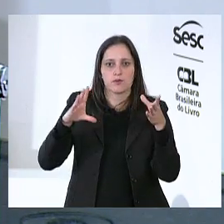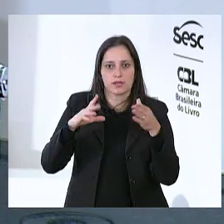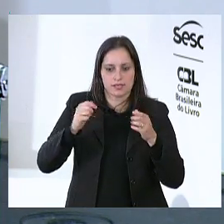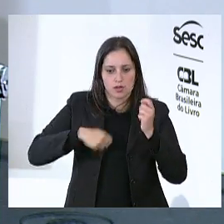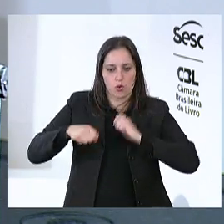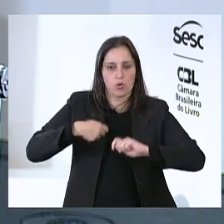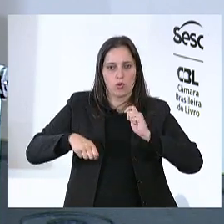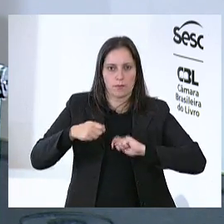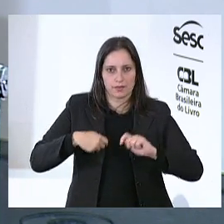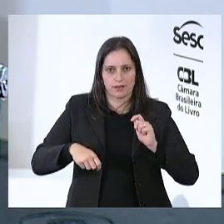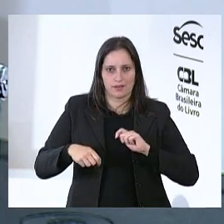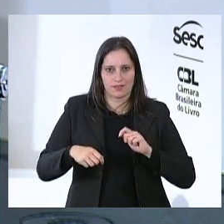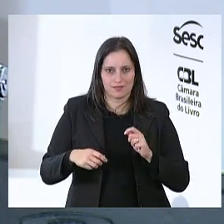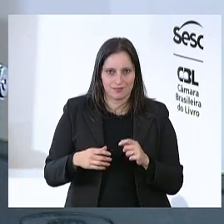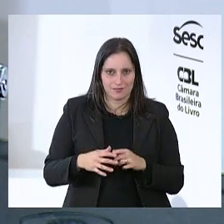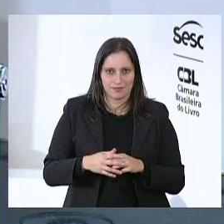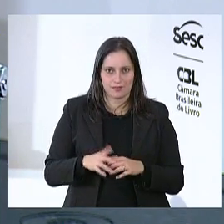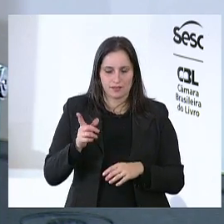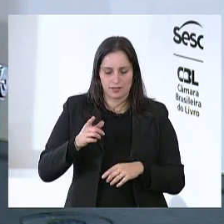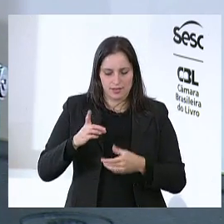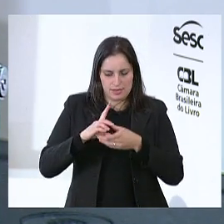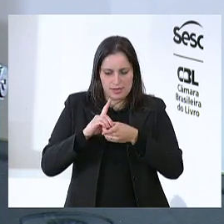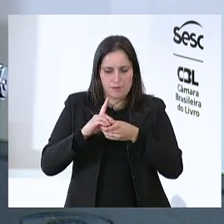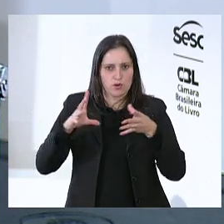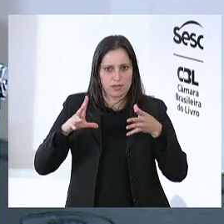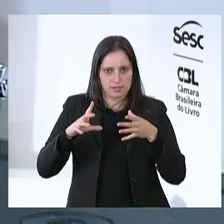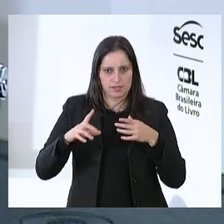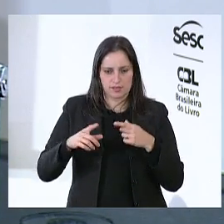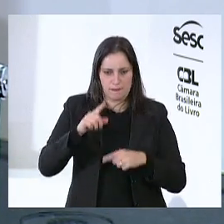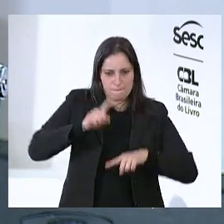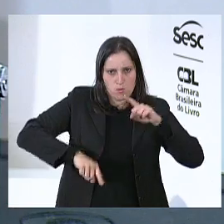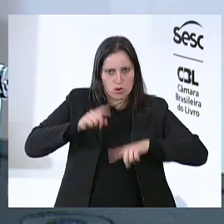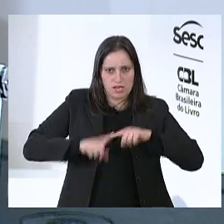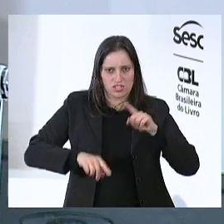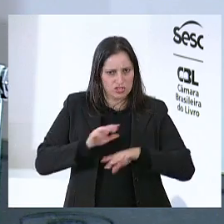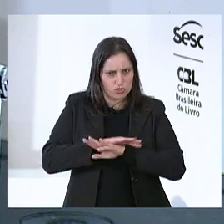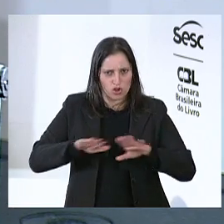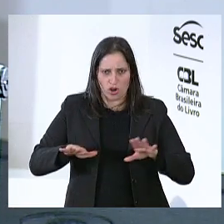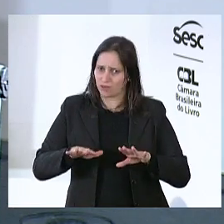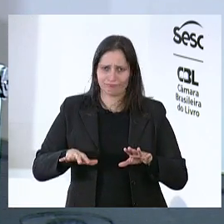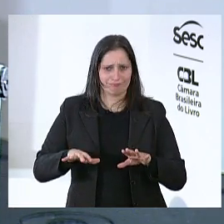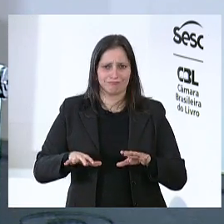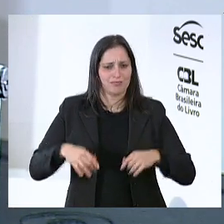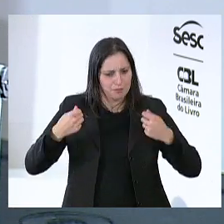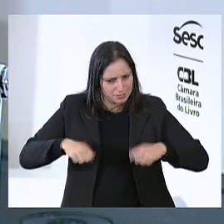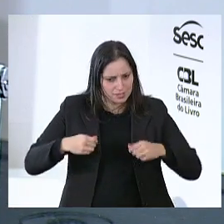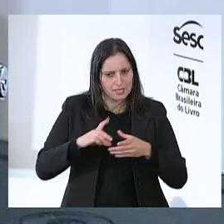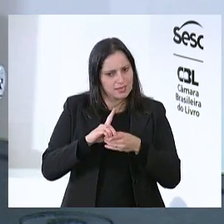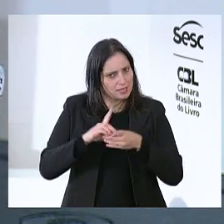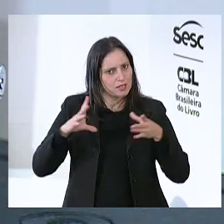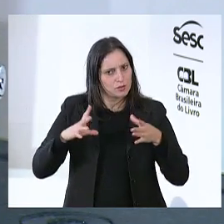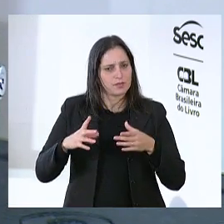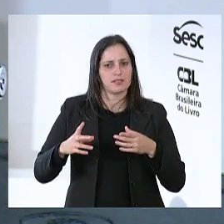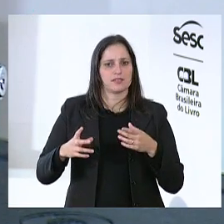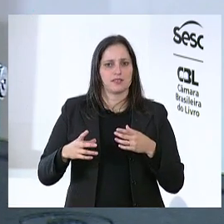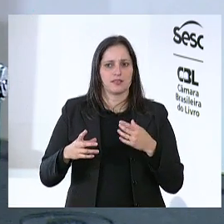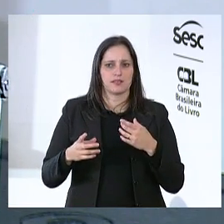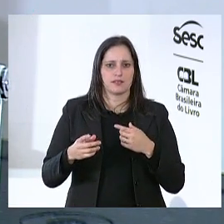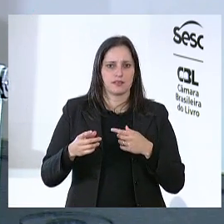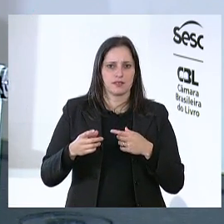Não adianta ter democracia política se não tem democracia econômica, né? Então, na realidade, eu queria relativizar esse negócio,